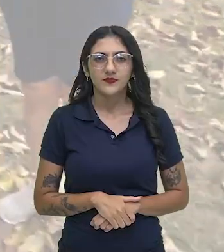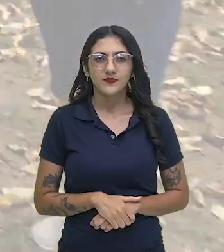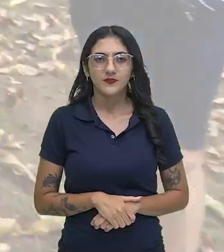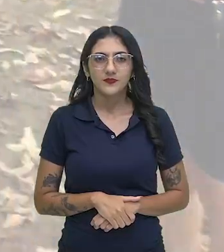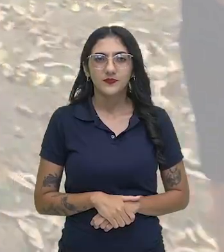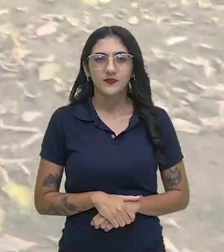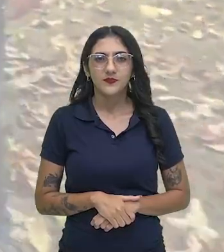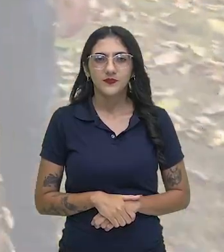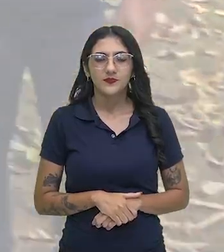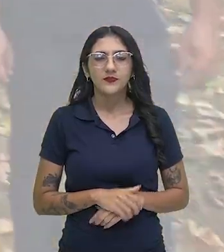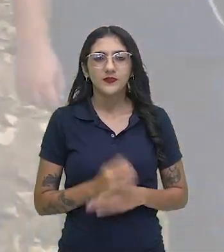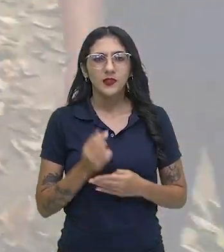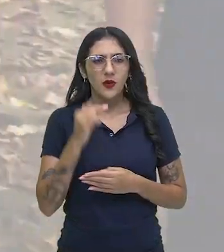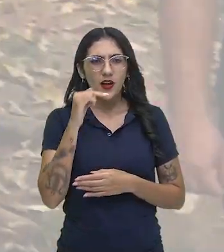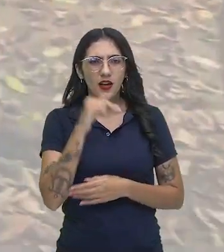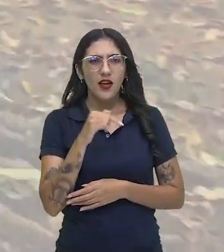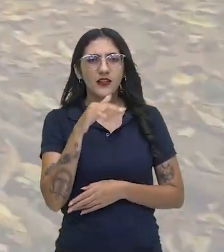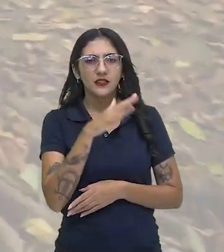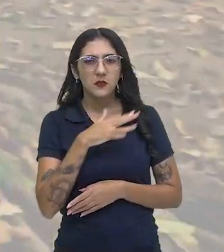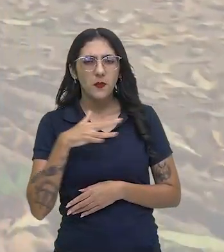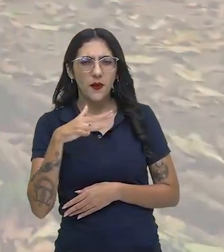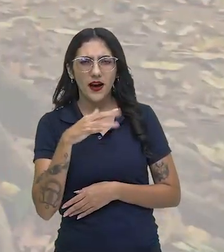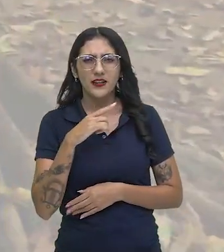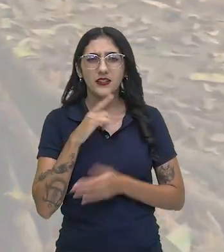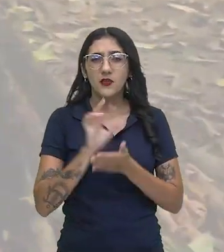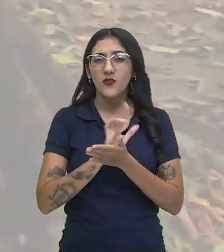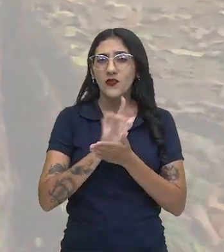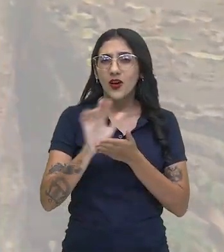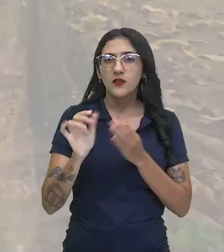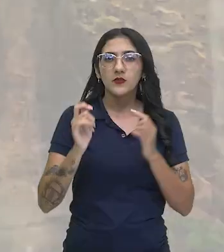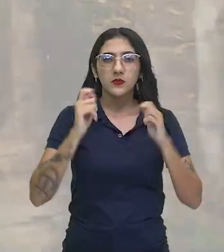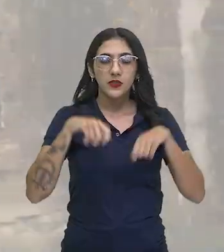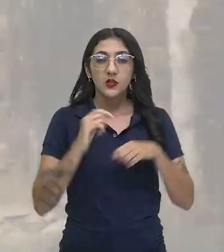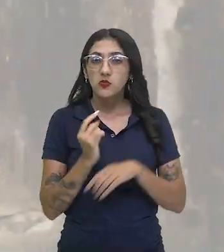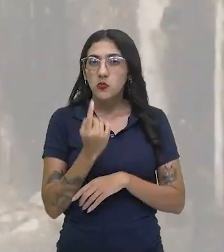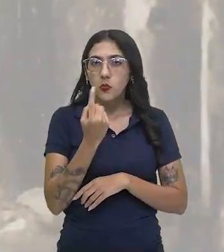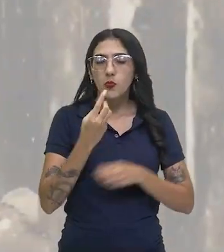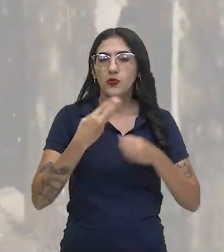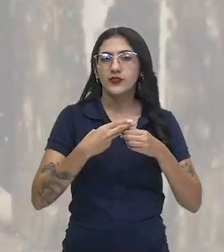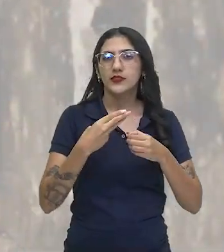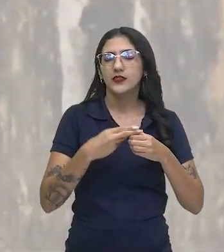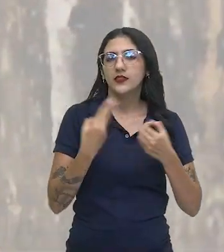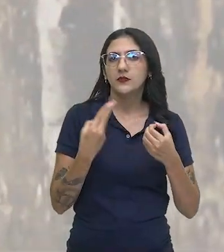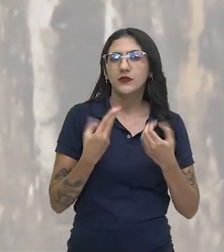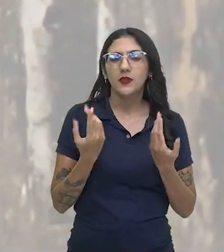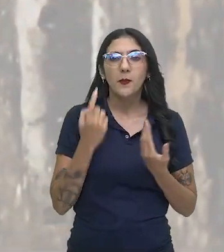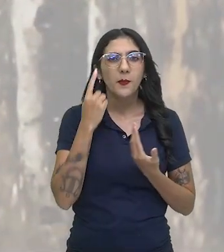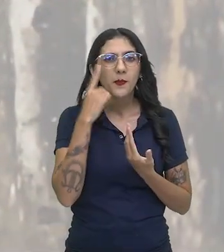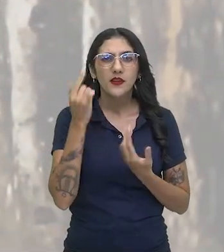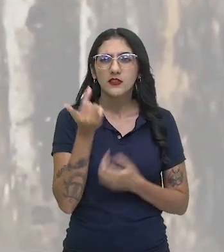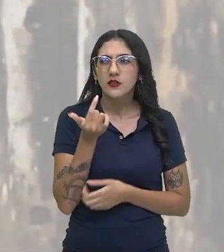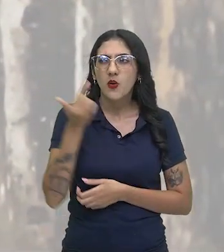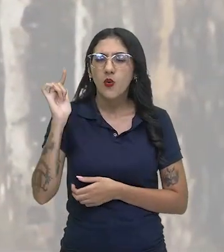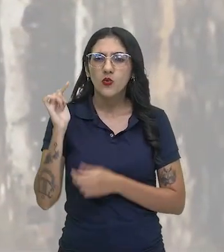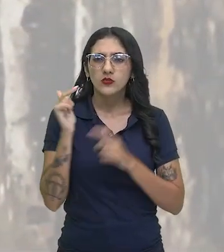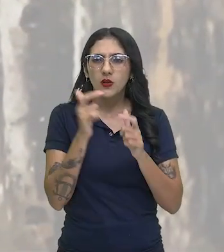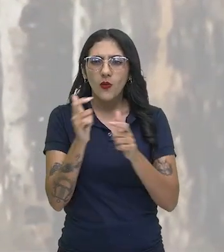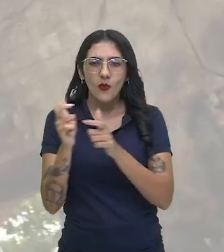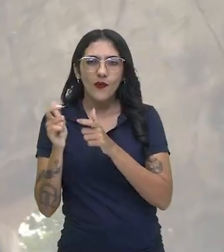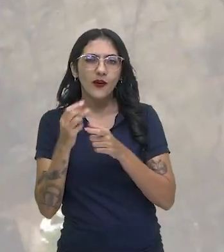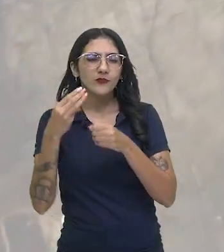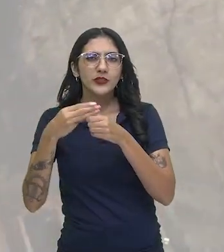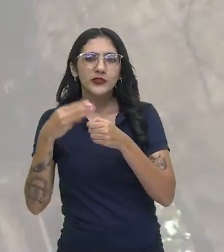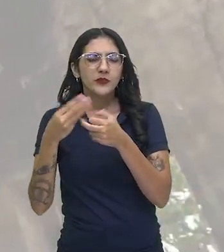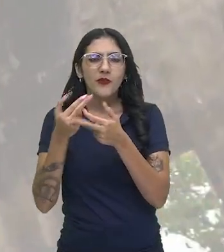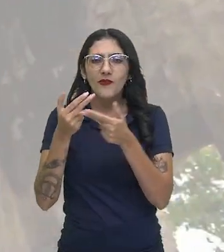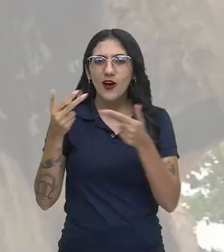Esse é um prédio com muitas potencialidades em um município. Imagina quantos não tem nos outros municípios do Amazonas.